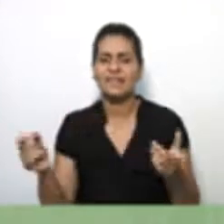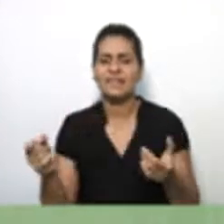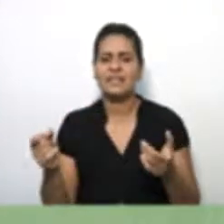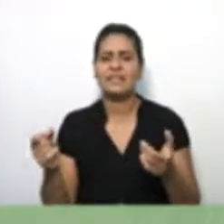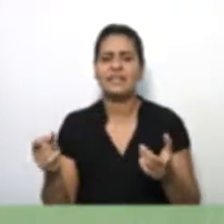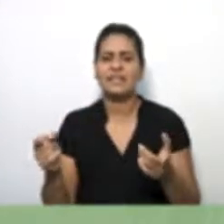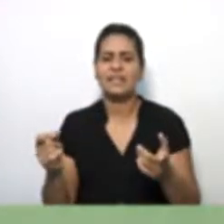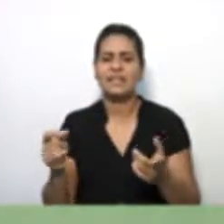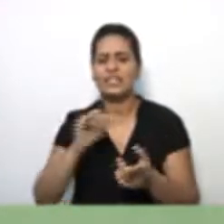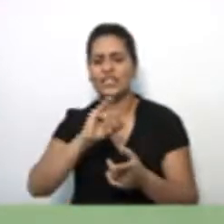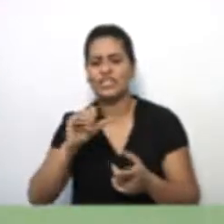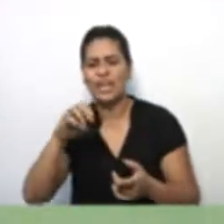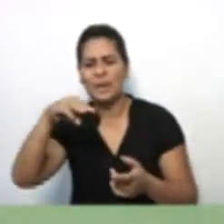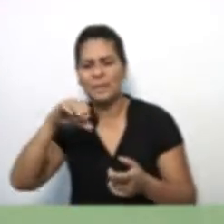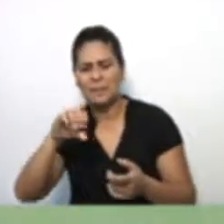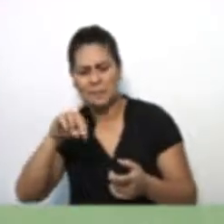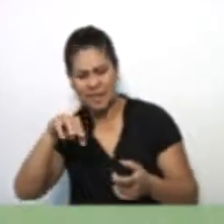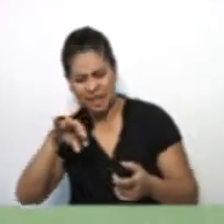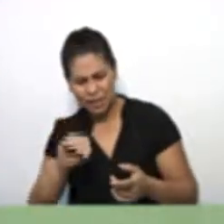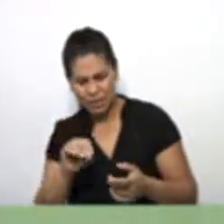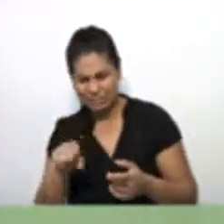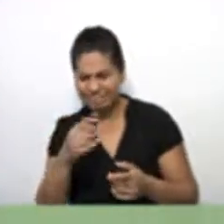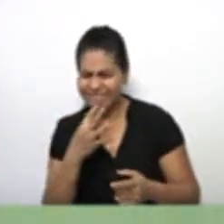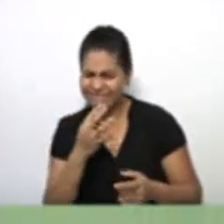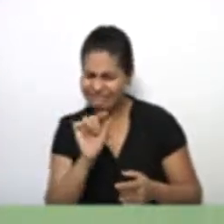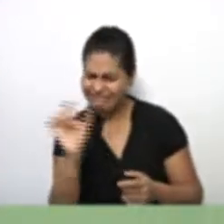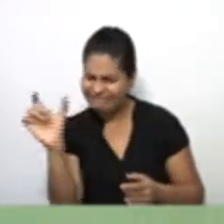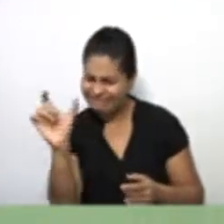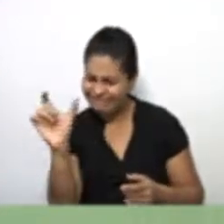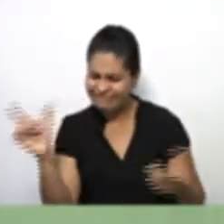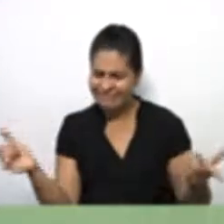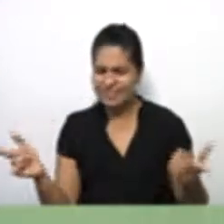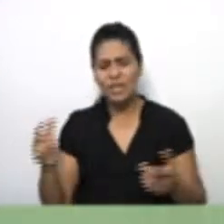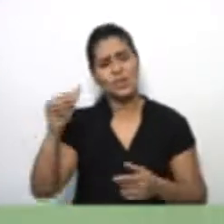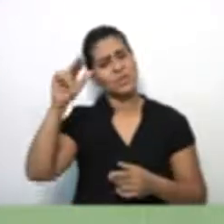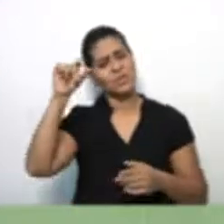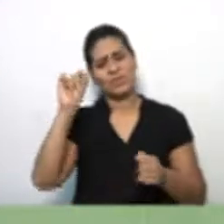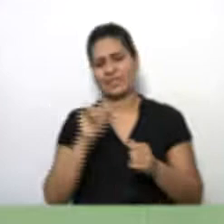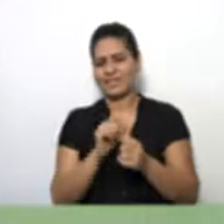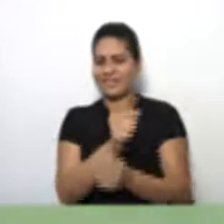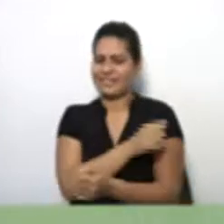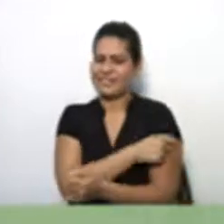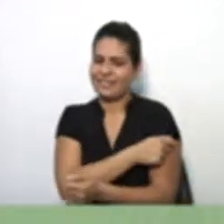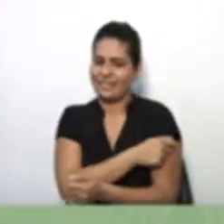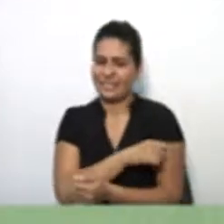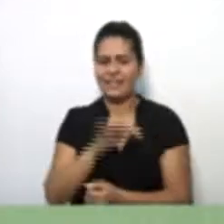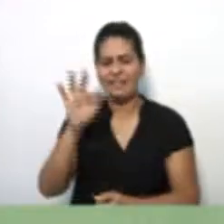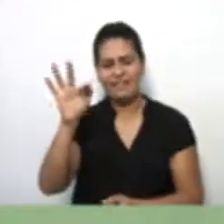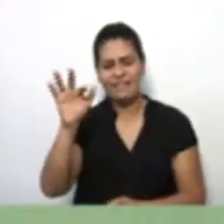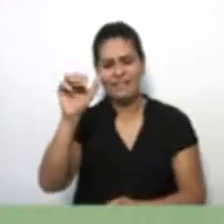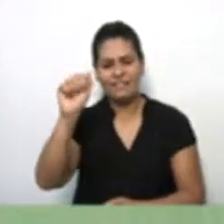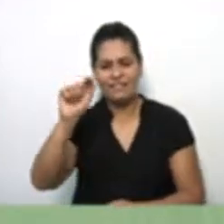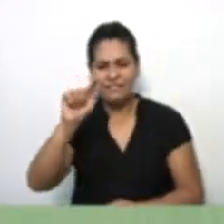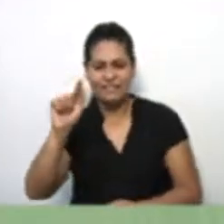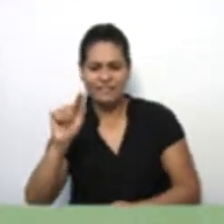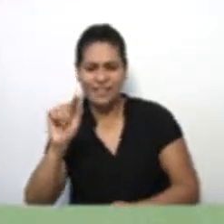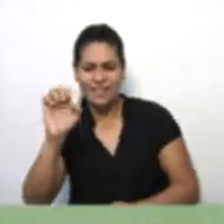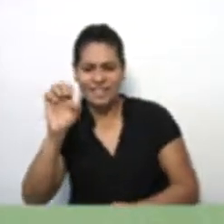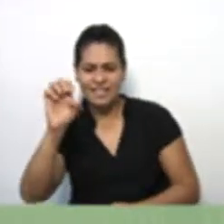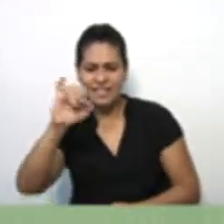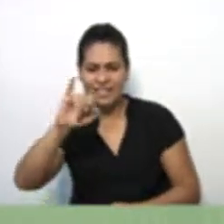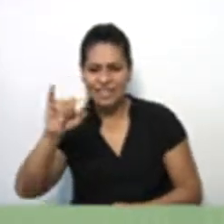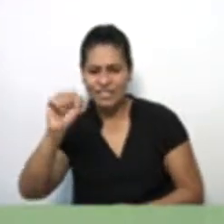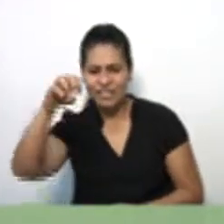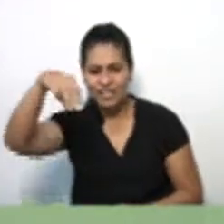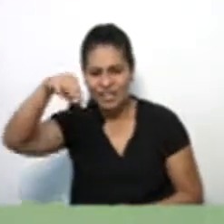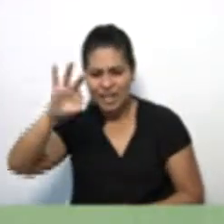Fazejamento. Isso aqui eu tenho certeza que você, como aluno, jamais vai fazer, ó. Essa palavra aqui, ó, fazejamento ao invés